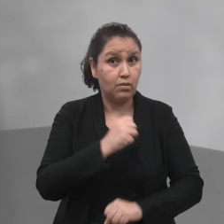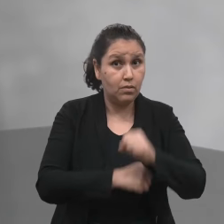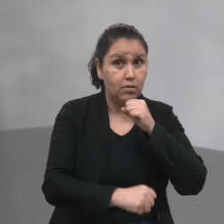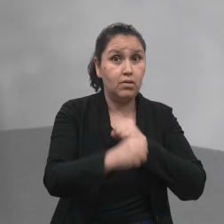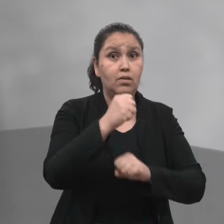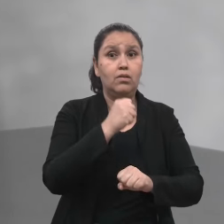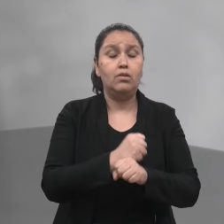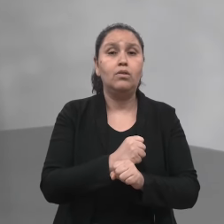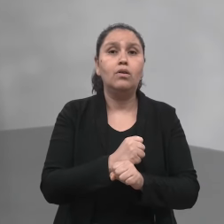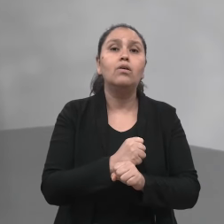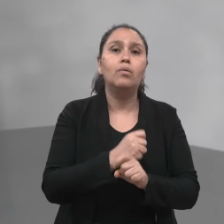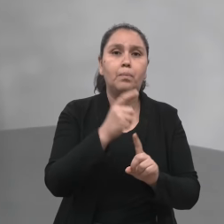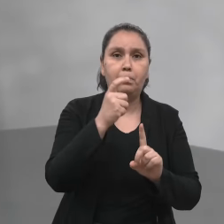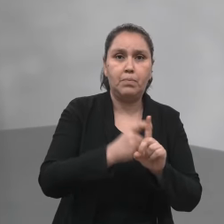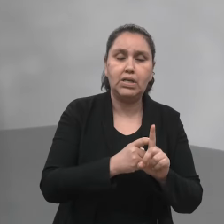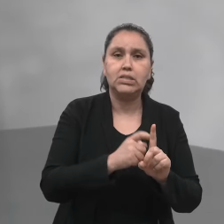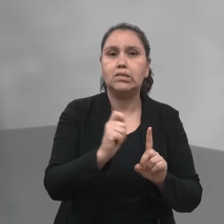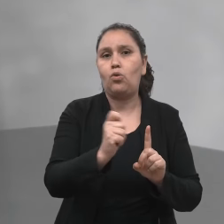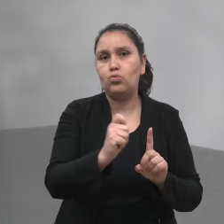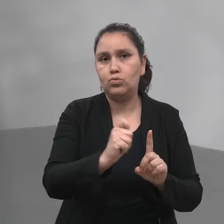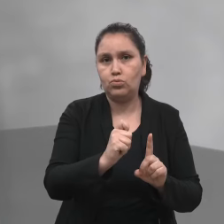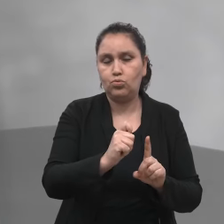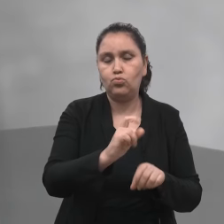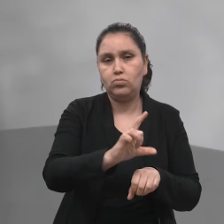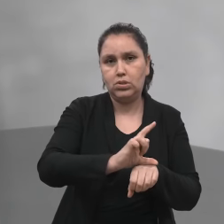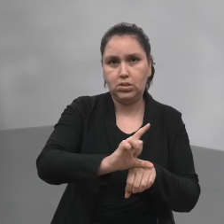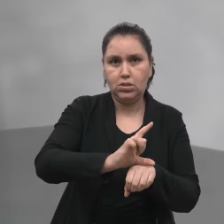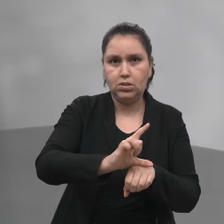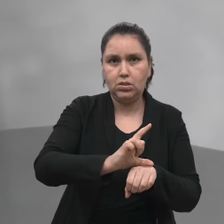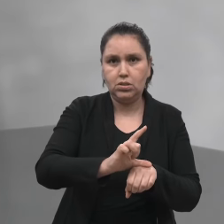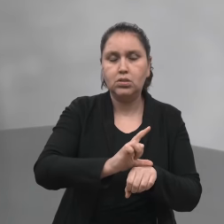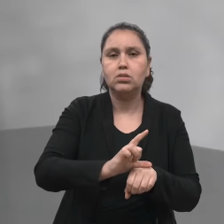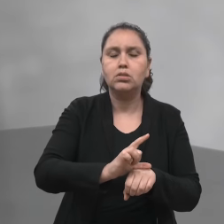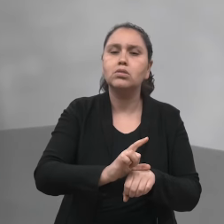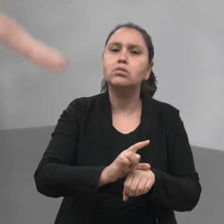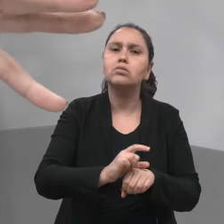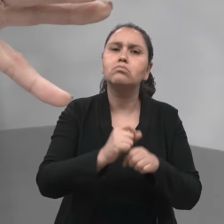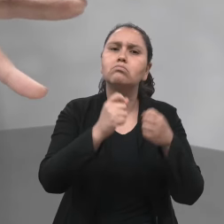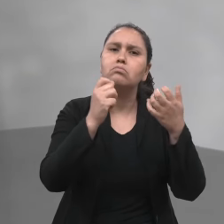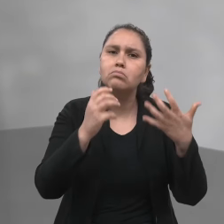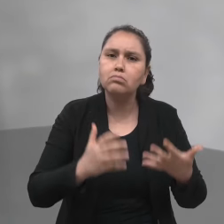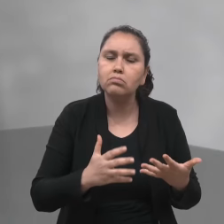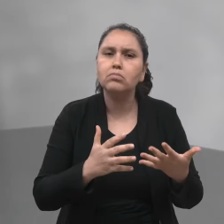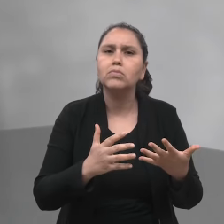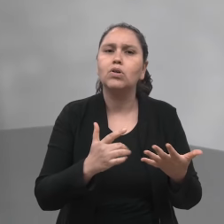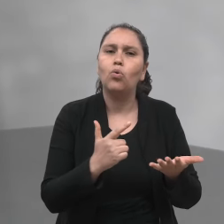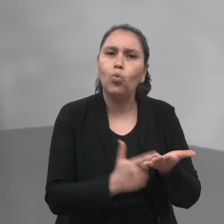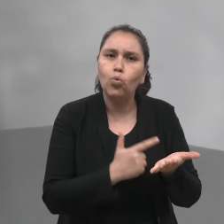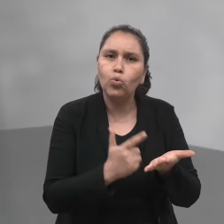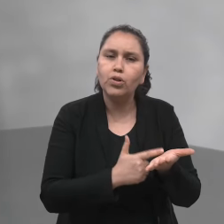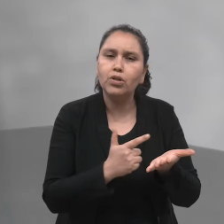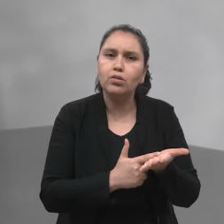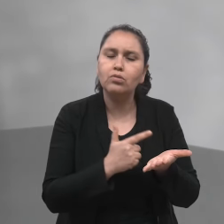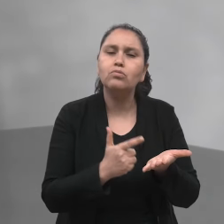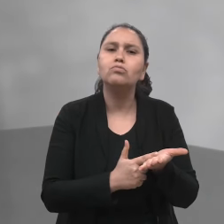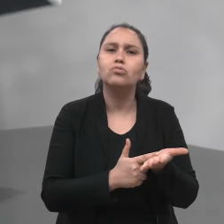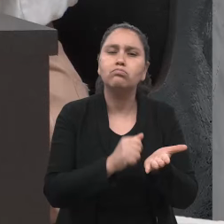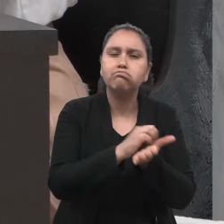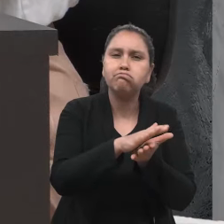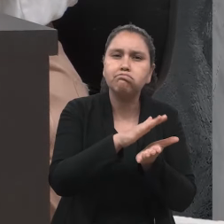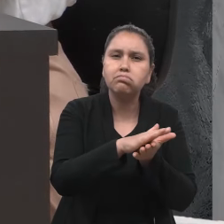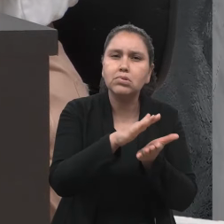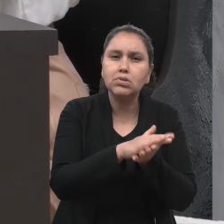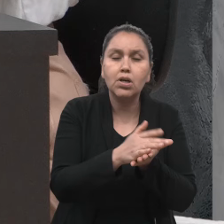mesmo Agosto Lilás, a gente falou sobre esse livro, Até que a Morte o Separe, que a Milena escreveu e que estava